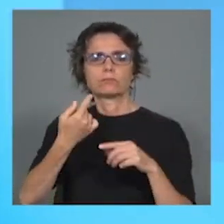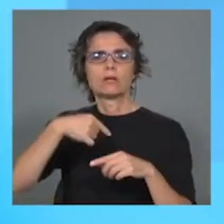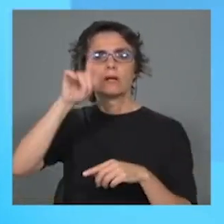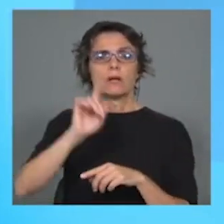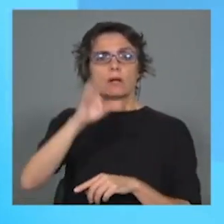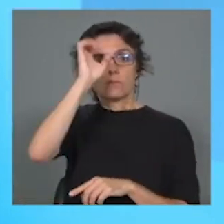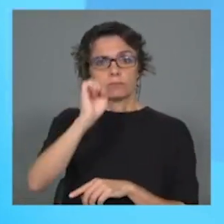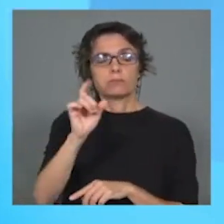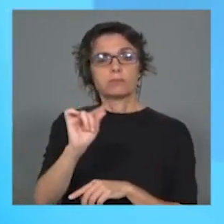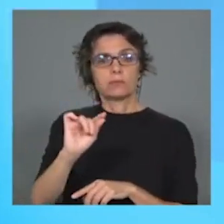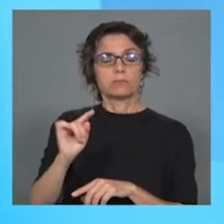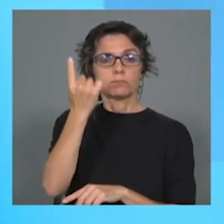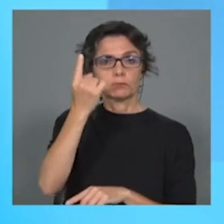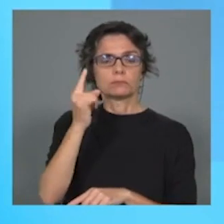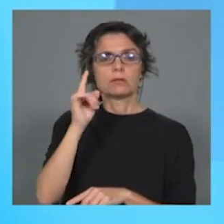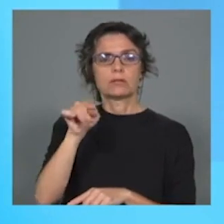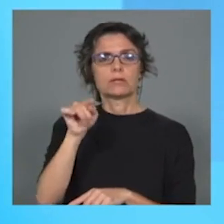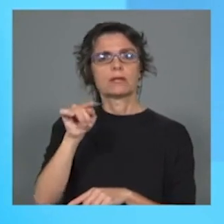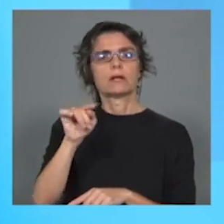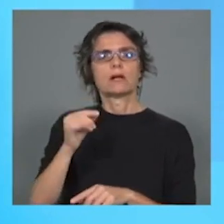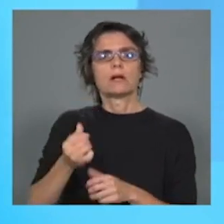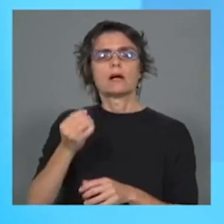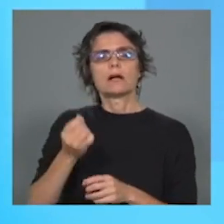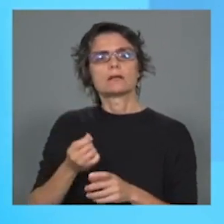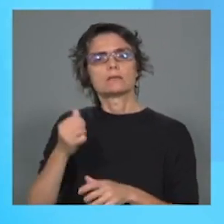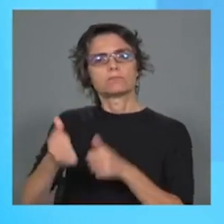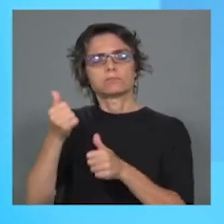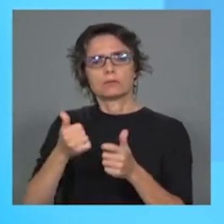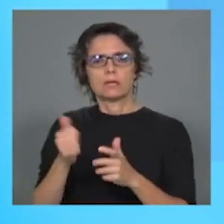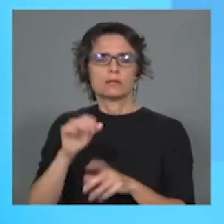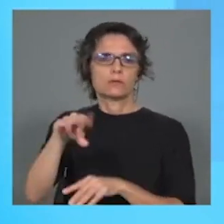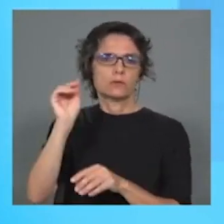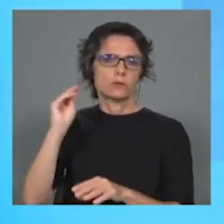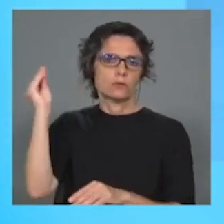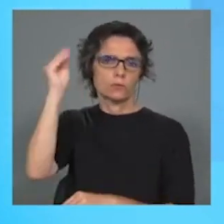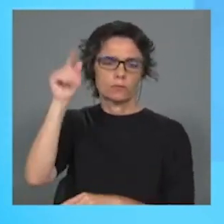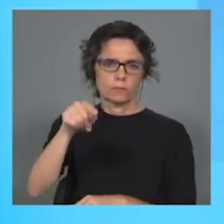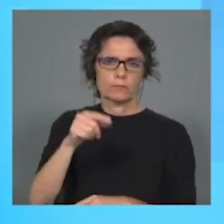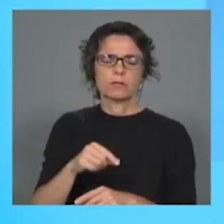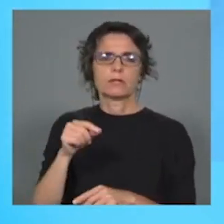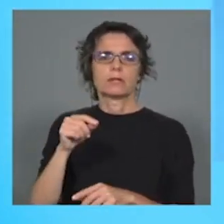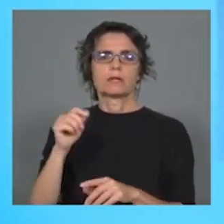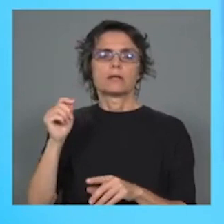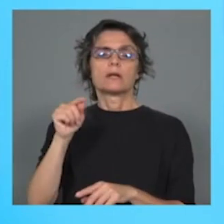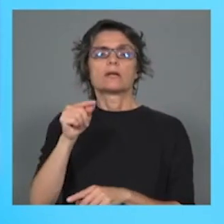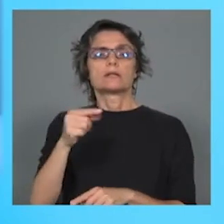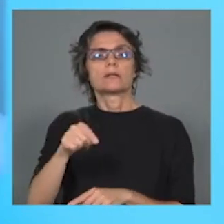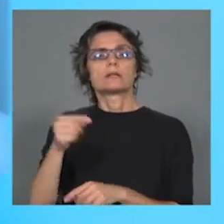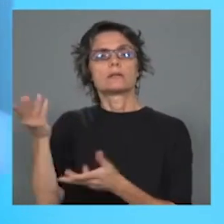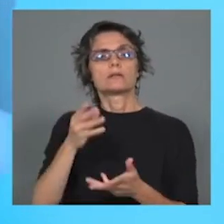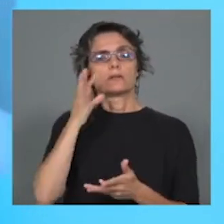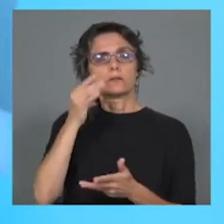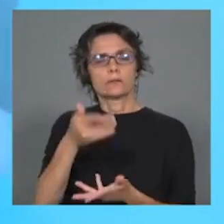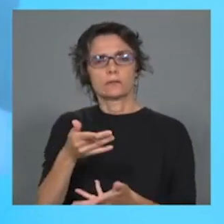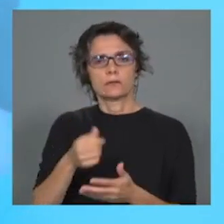Primeira-Ministra e a primeira a candidatar-se às eleições presidenciais. O Centro de Reflexão Cristã presta-lhe homenagem esta tarde.